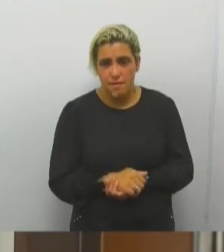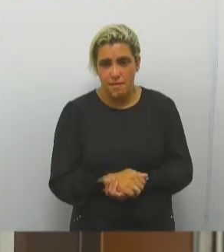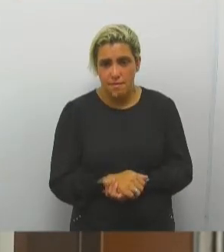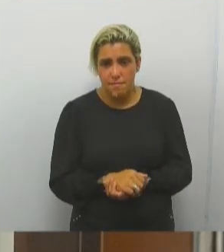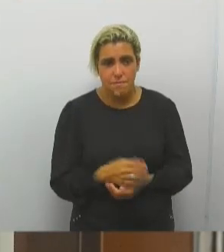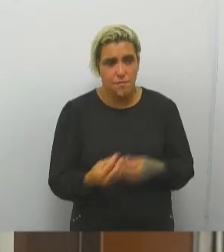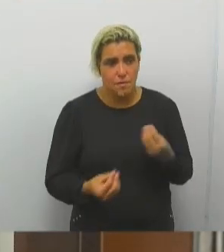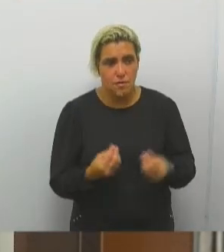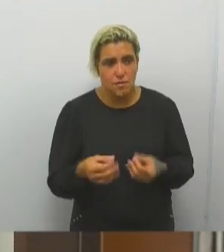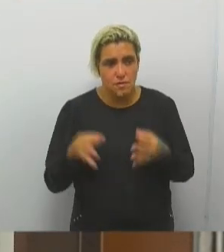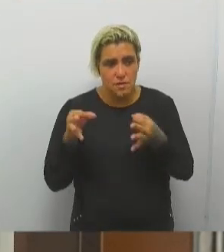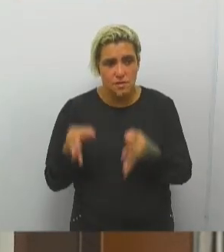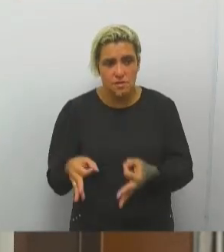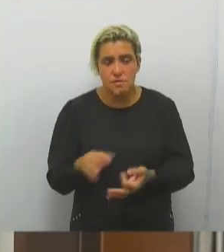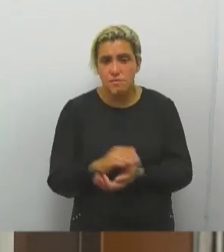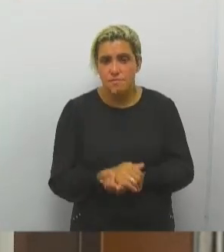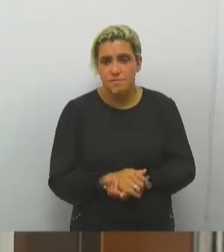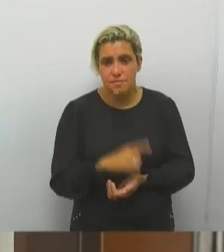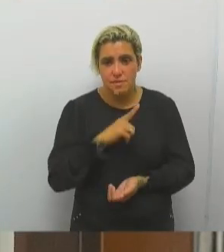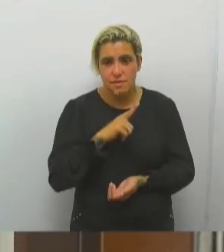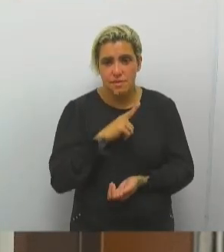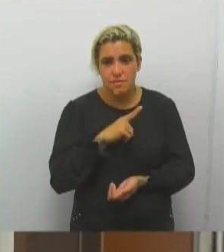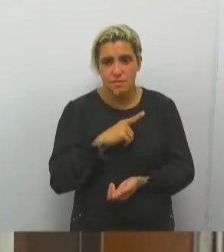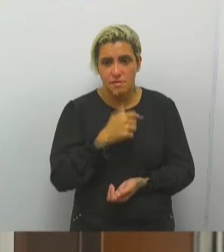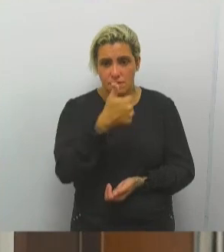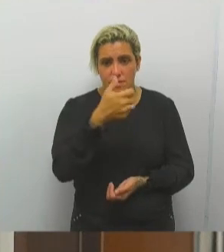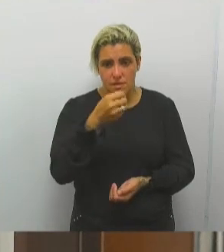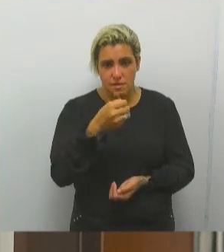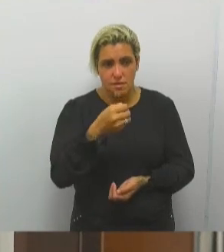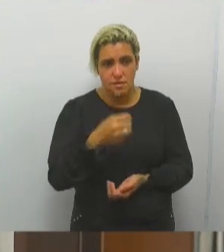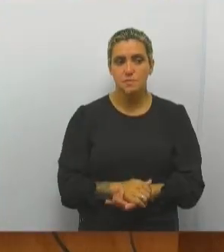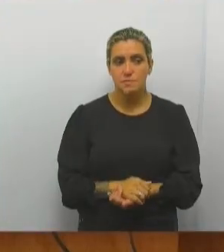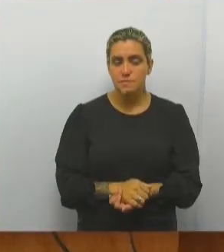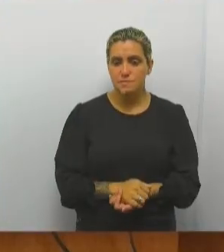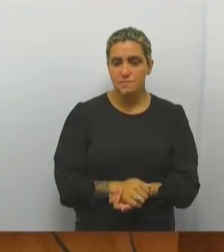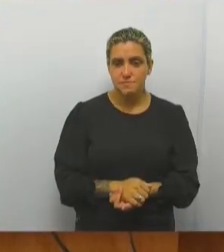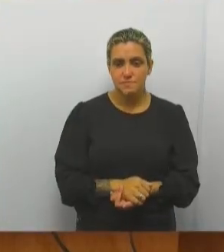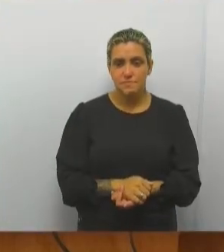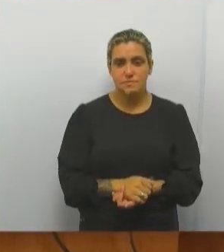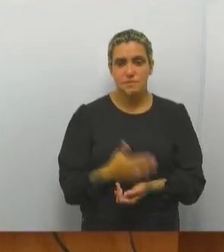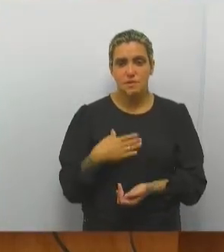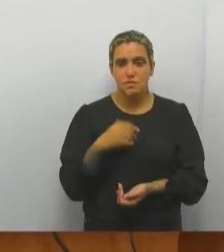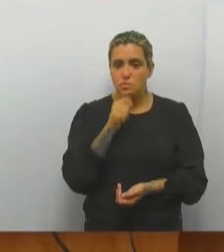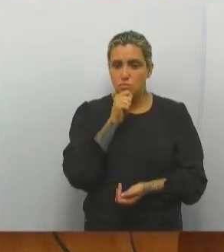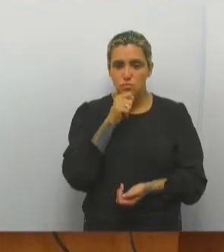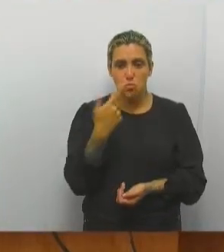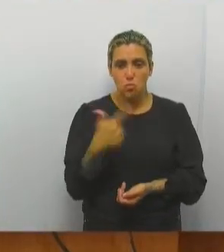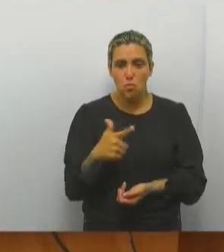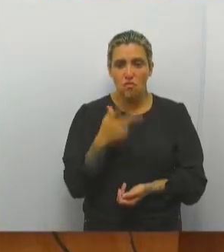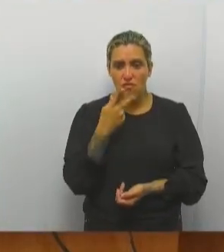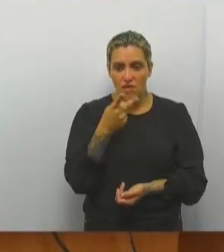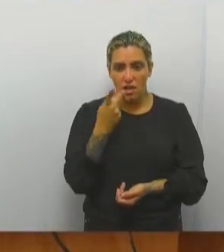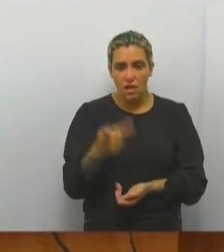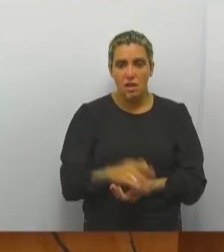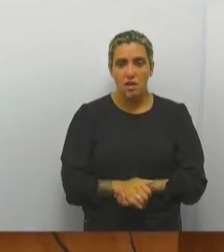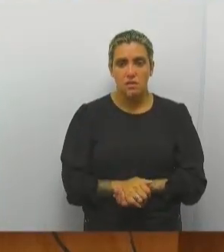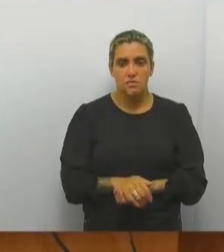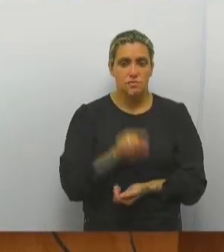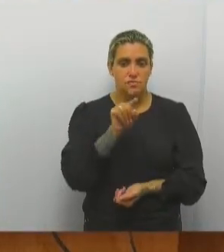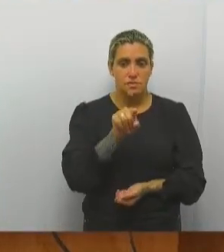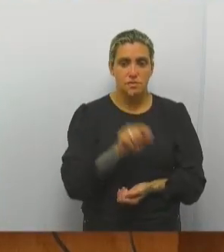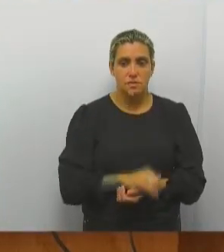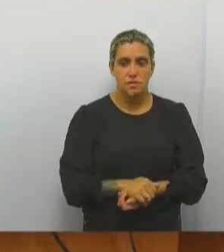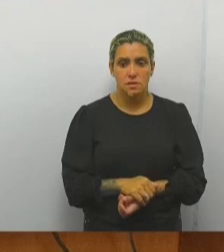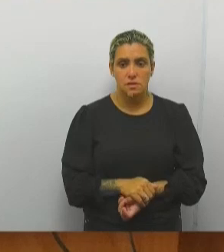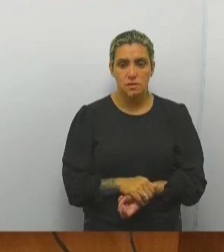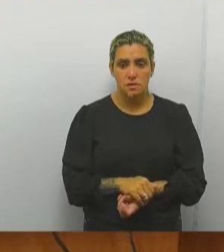vereadora titi Brasil também usou a Tribuna para pedir maior divulgação da eleição do Conselho Tutelar que vai acontecer